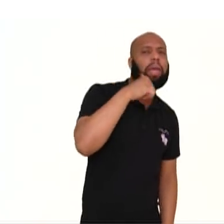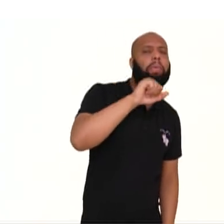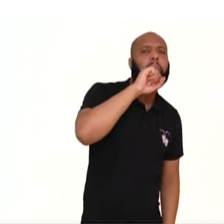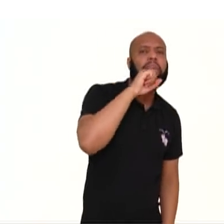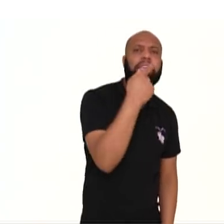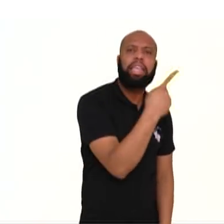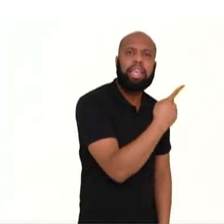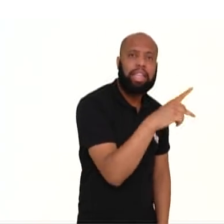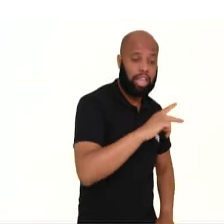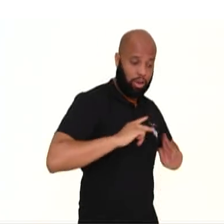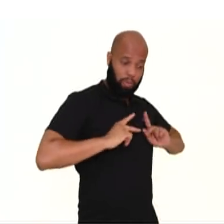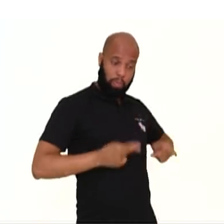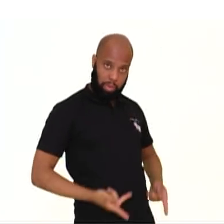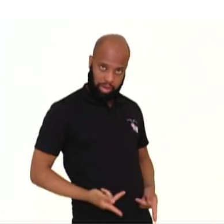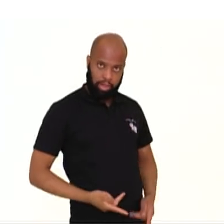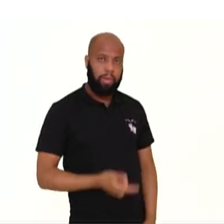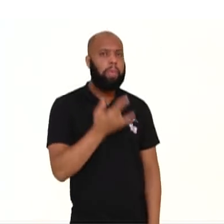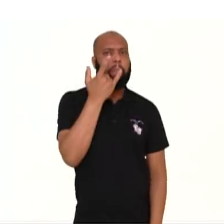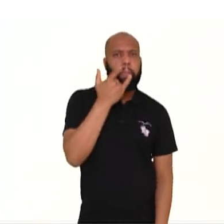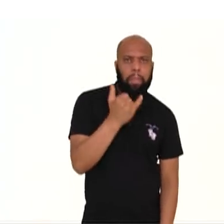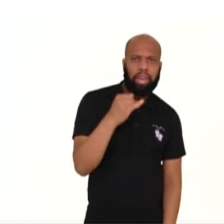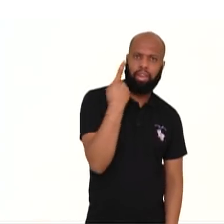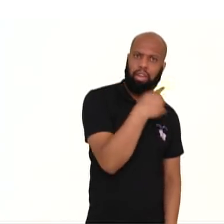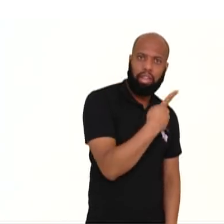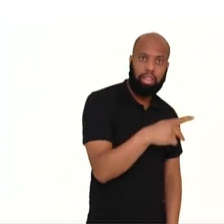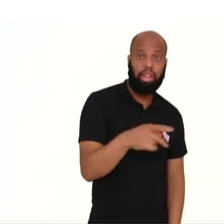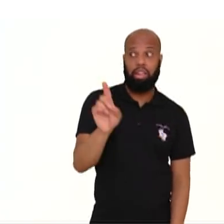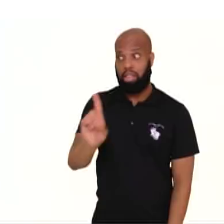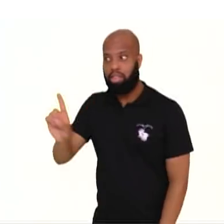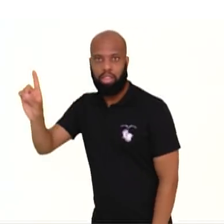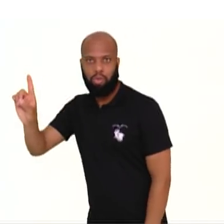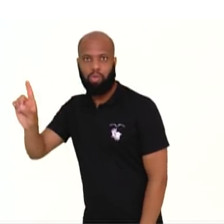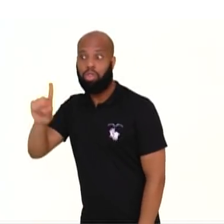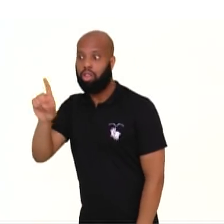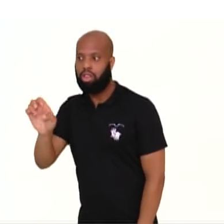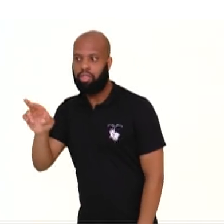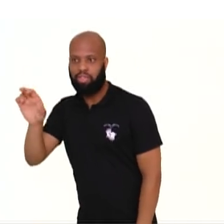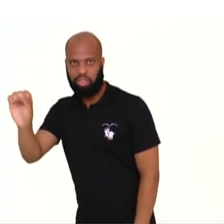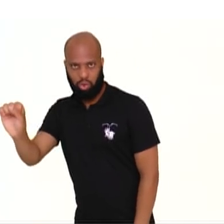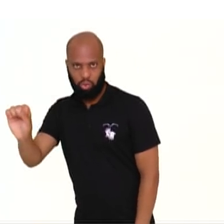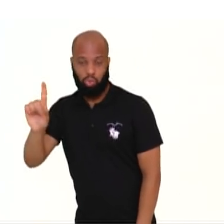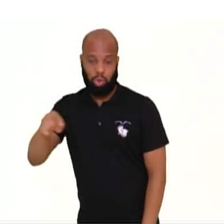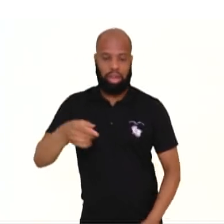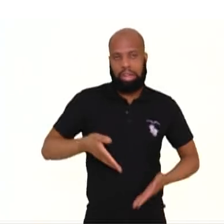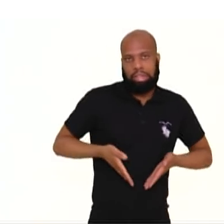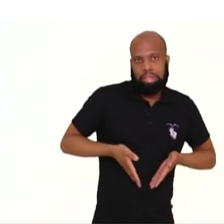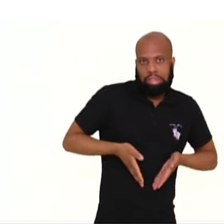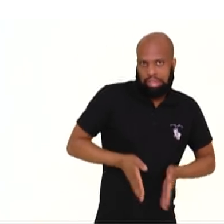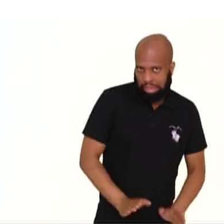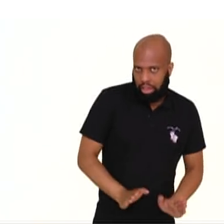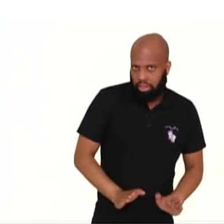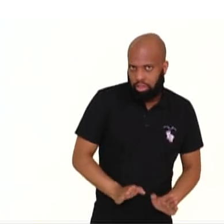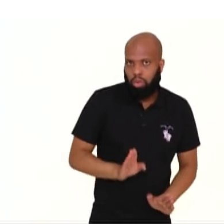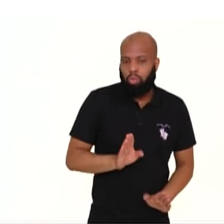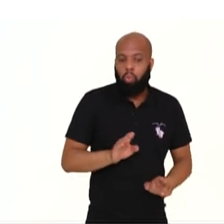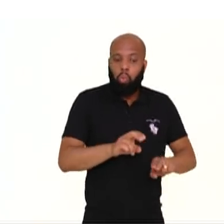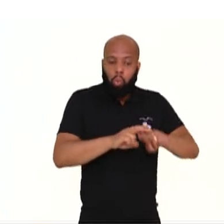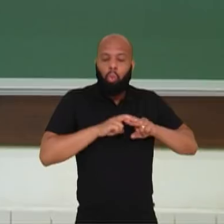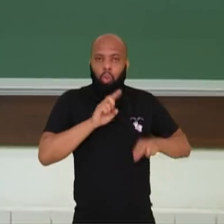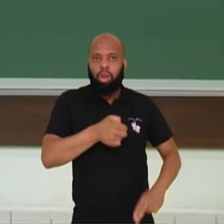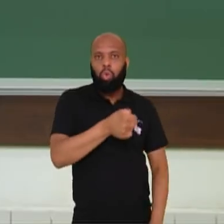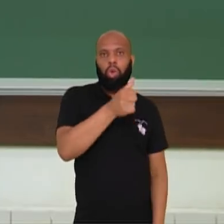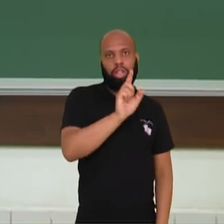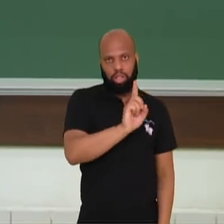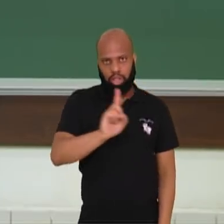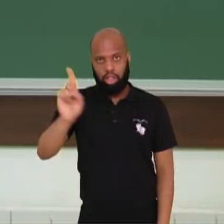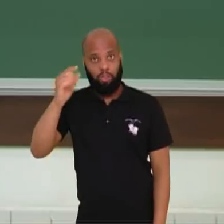mortal, portanto ele era um herói ou um semideus. Héracles ficou muito famoso por seus 12 trabalhos, 12